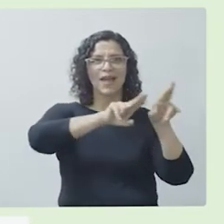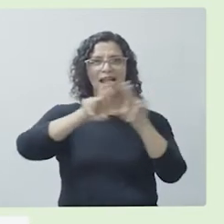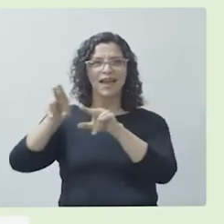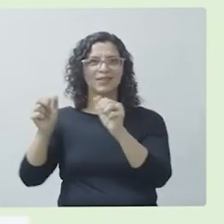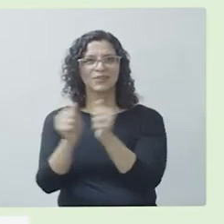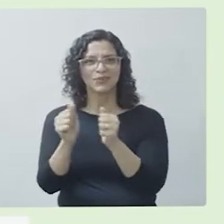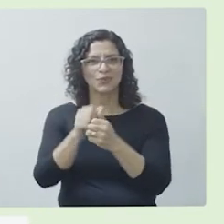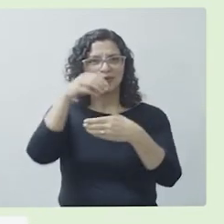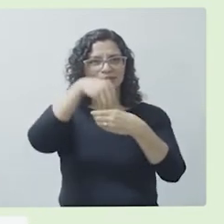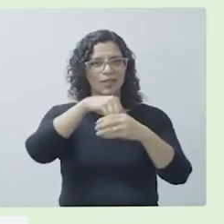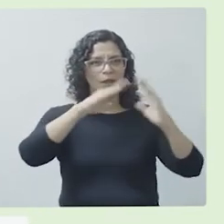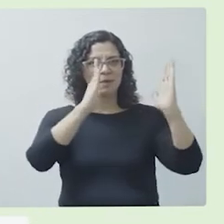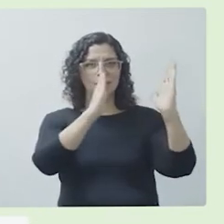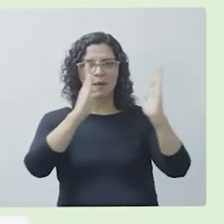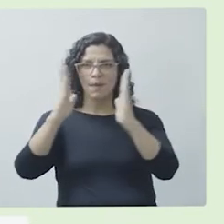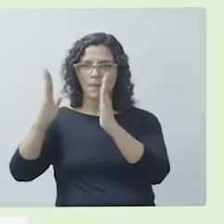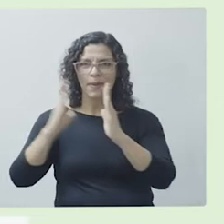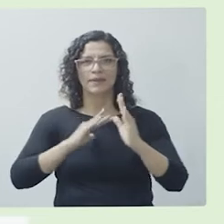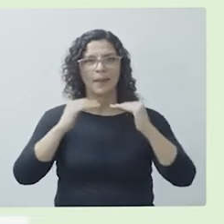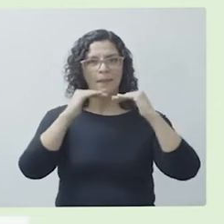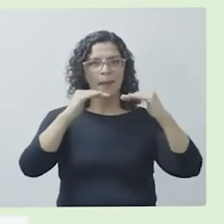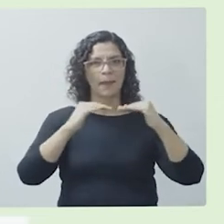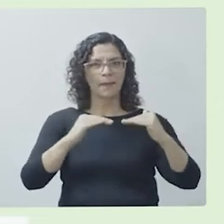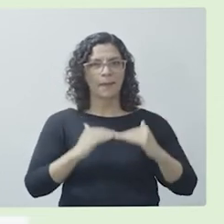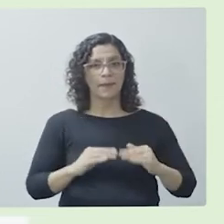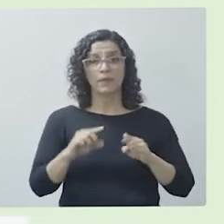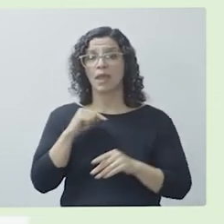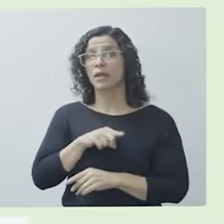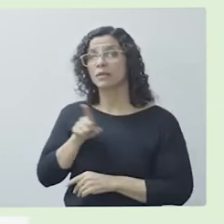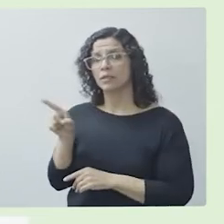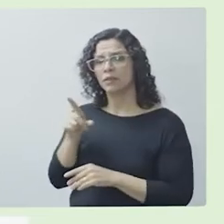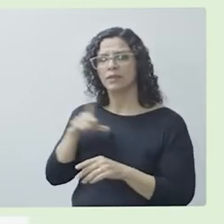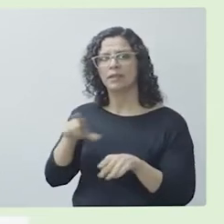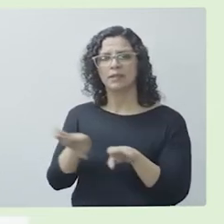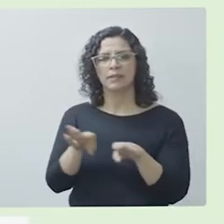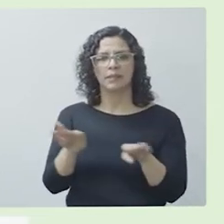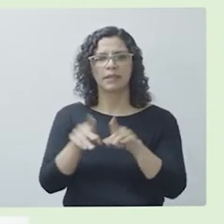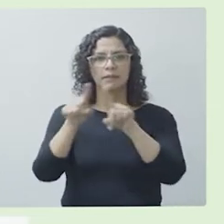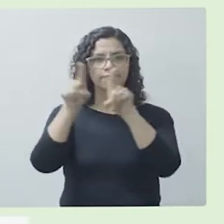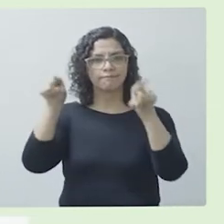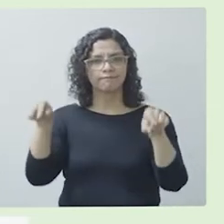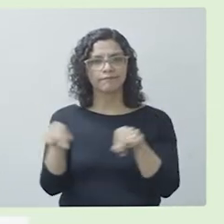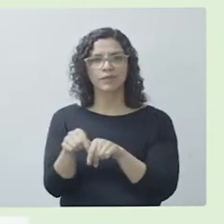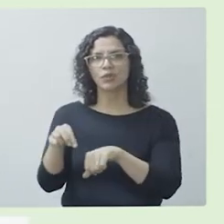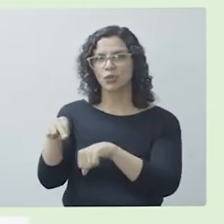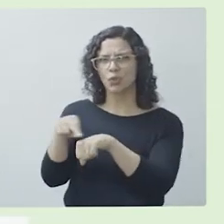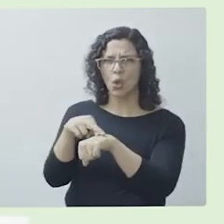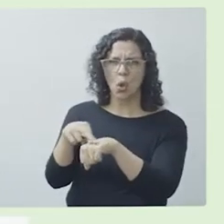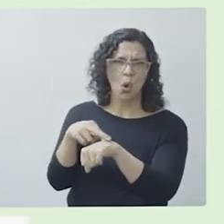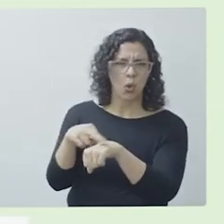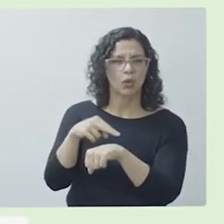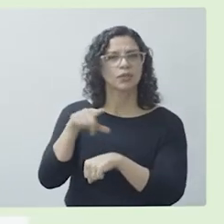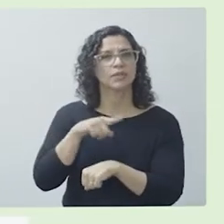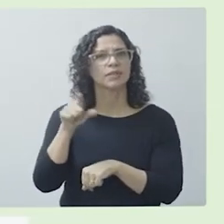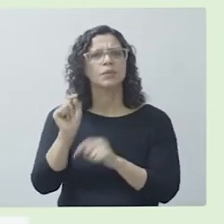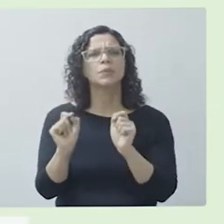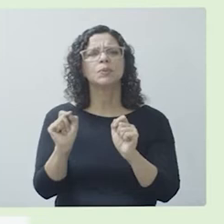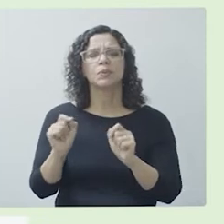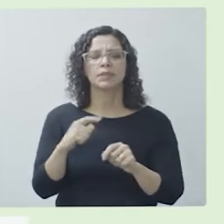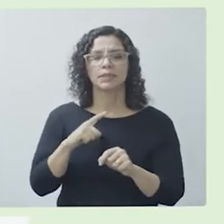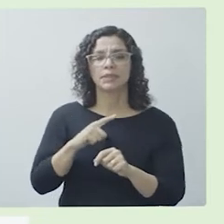brinquedos dentro. E a segunda imagem, com a borda ali roxa ou lilás, nós